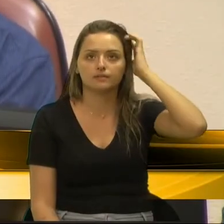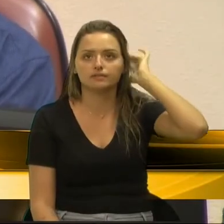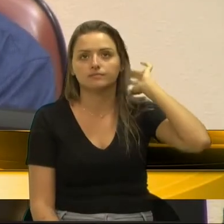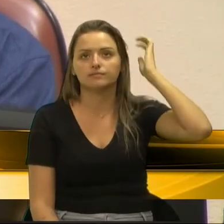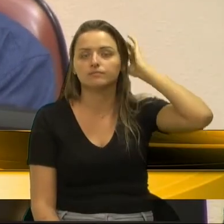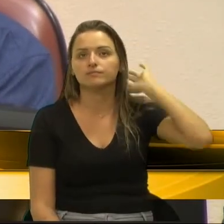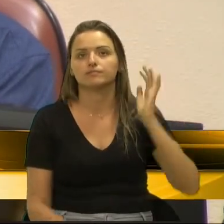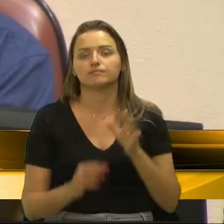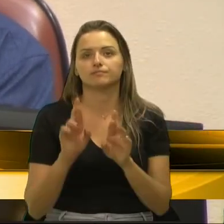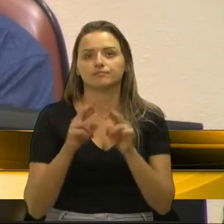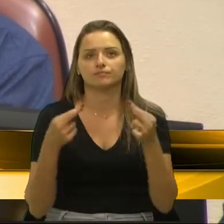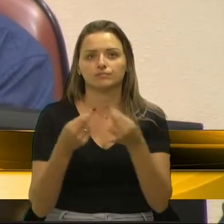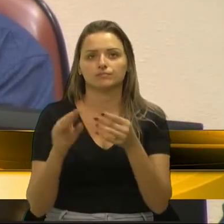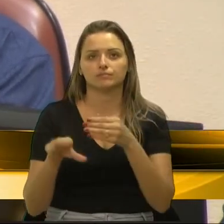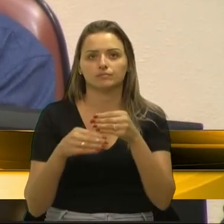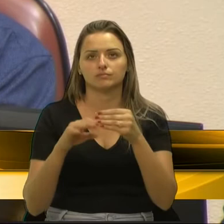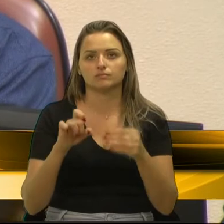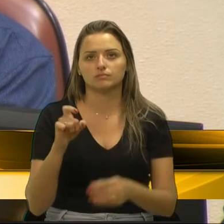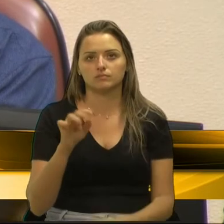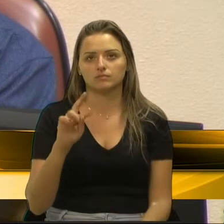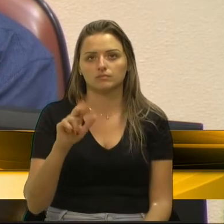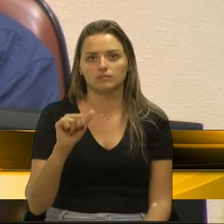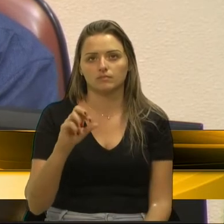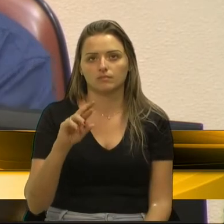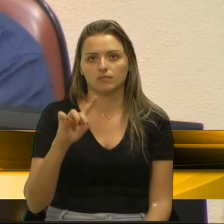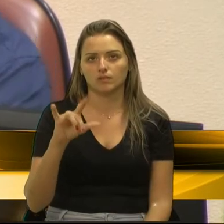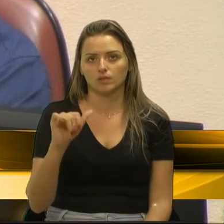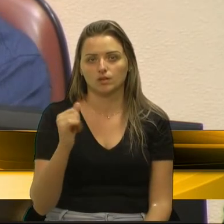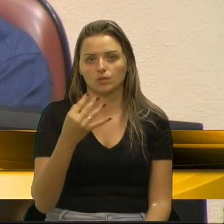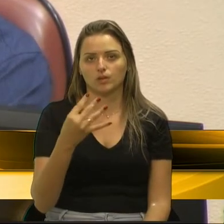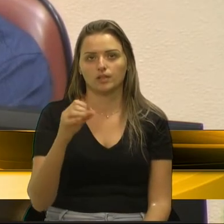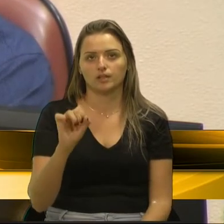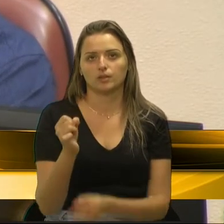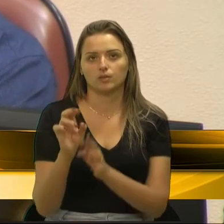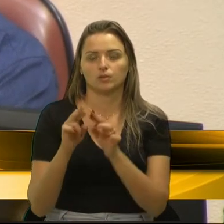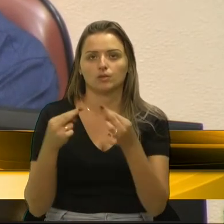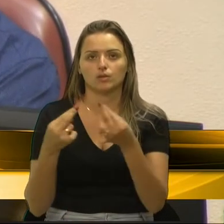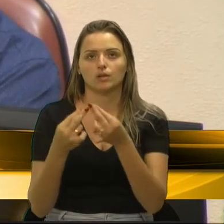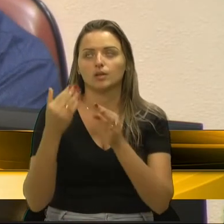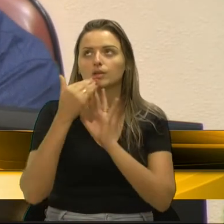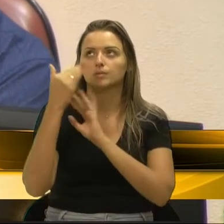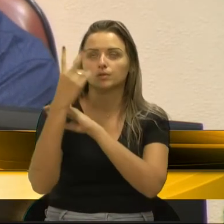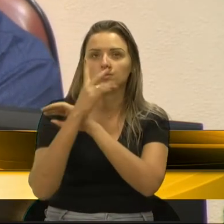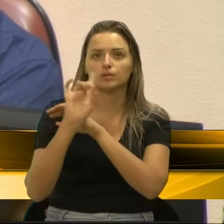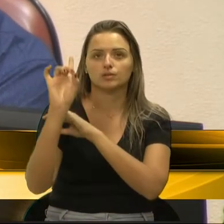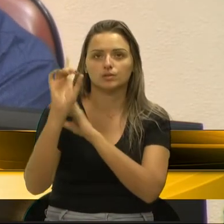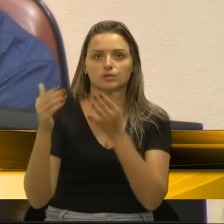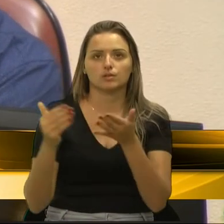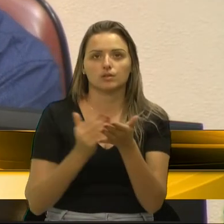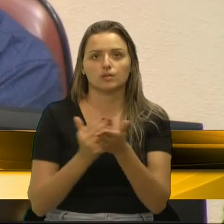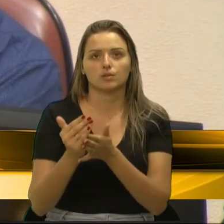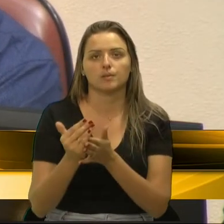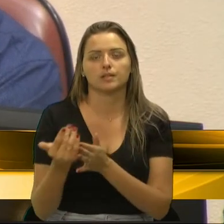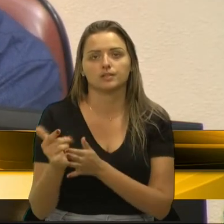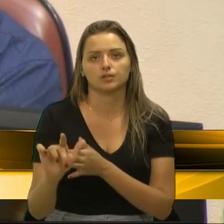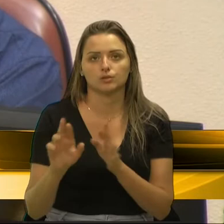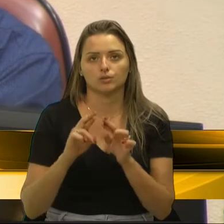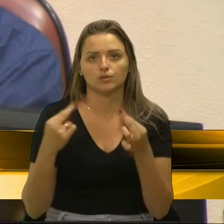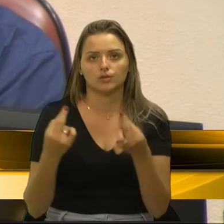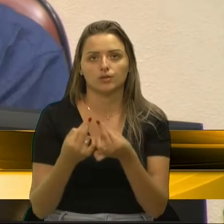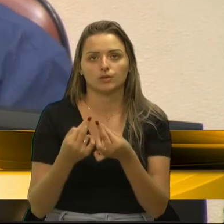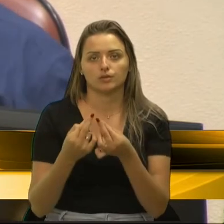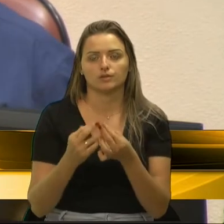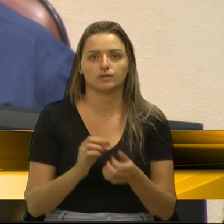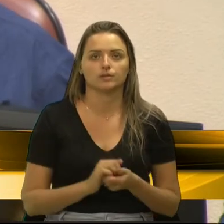Sessão extraordinária, 48ª sessão. Invocando a proteção de Deus, declaro abertos os trabalhos da presente